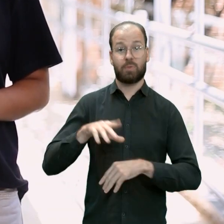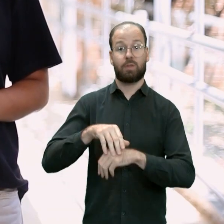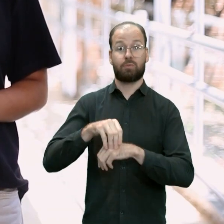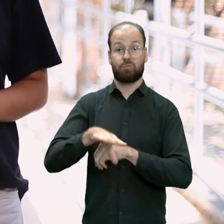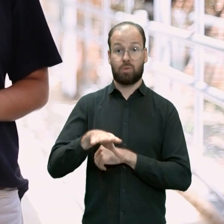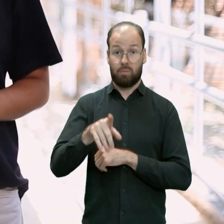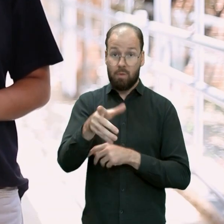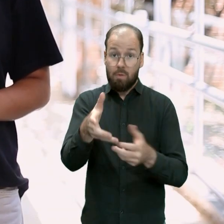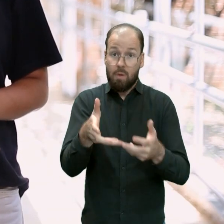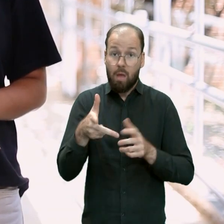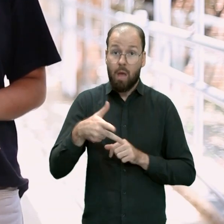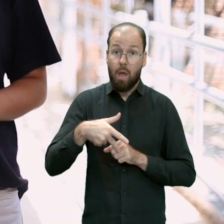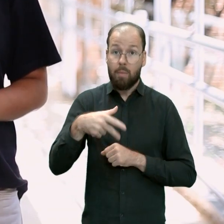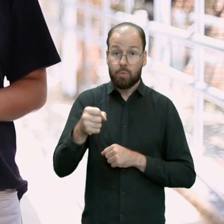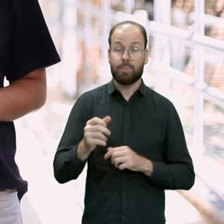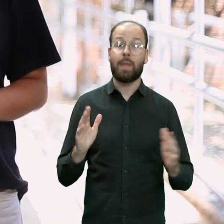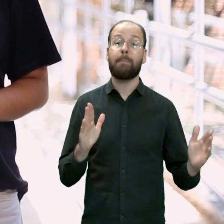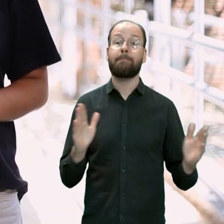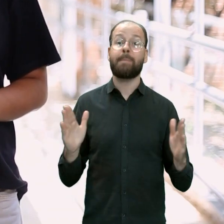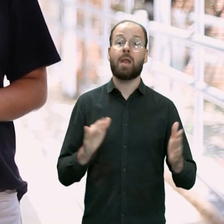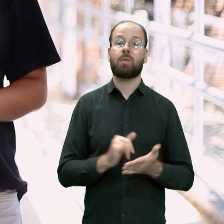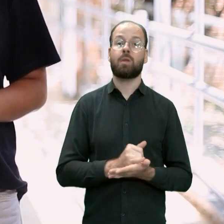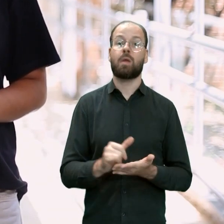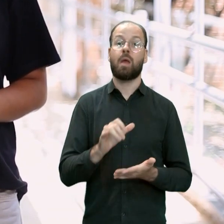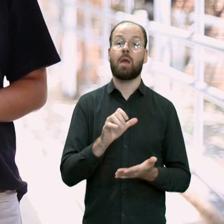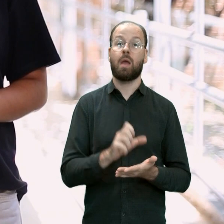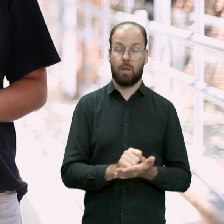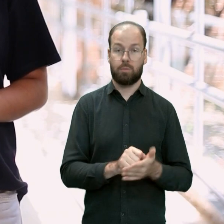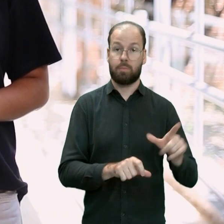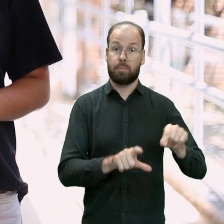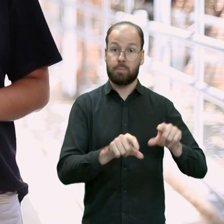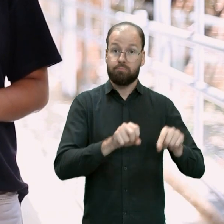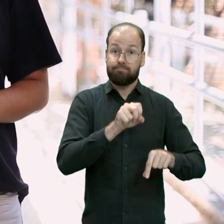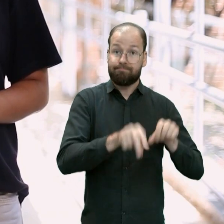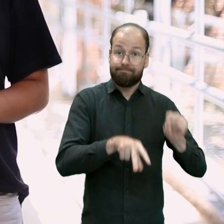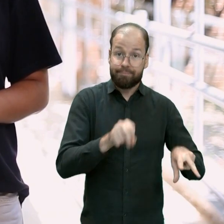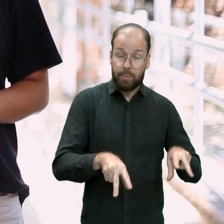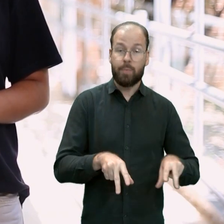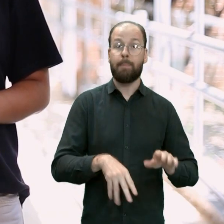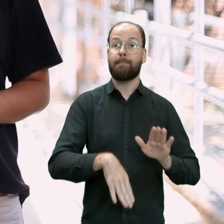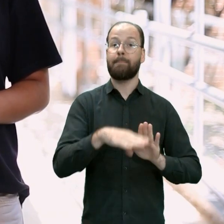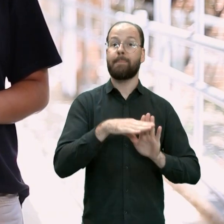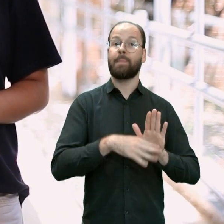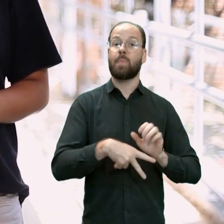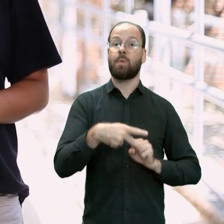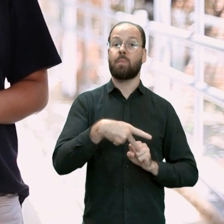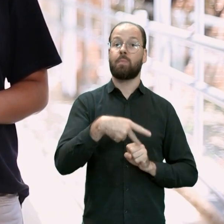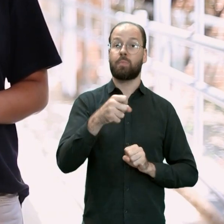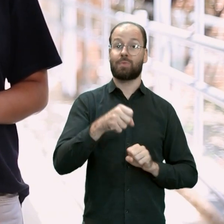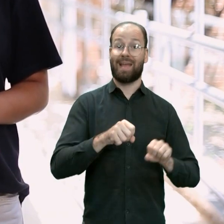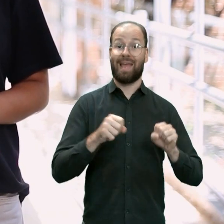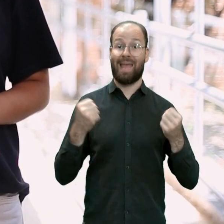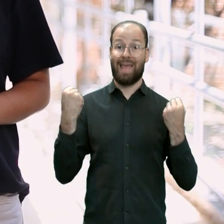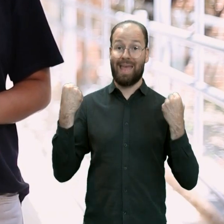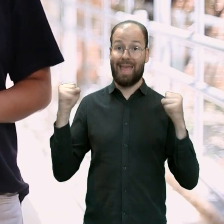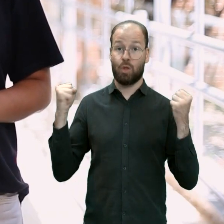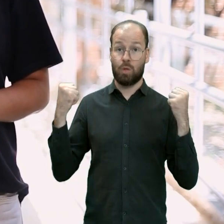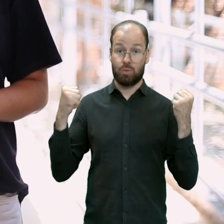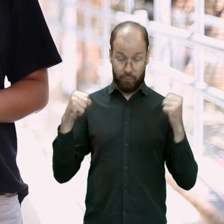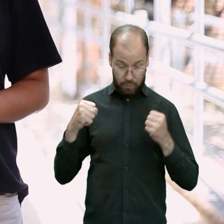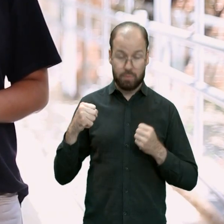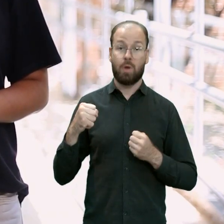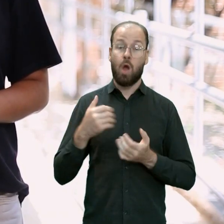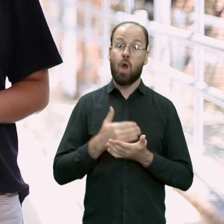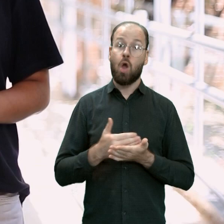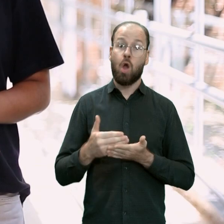fazer uma pós. O período de inscrições para o processo seletivo no programa de pós-graduação em Educação Física